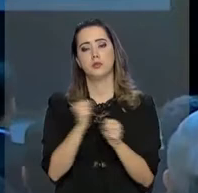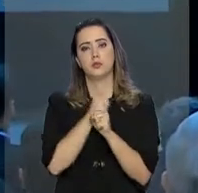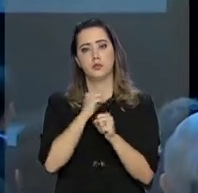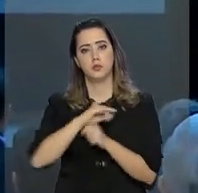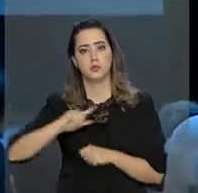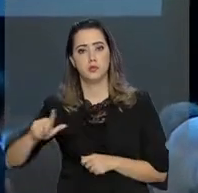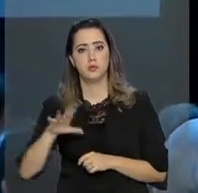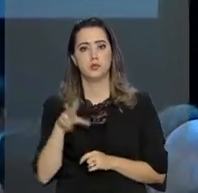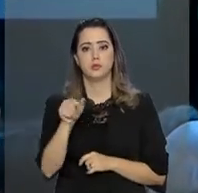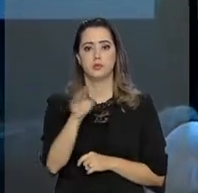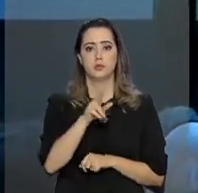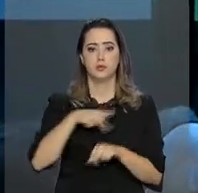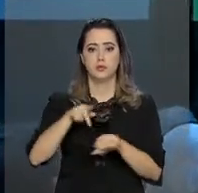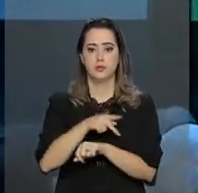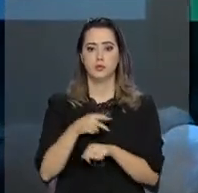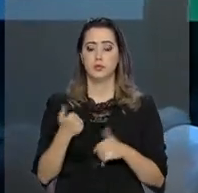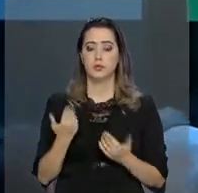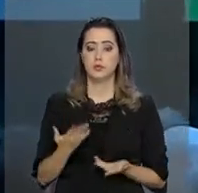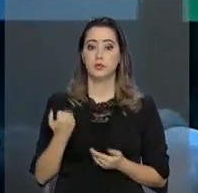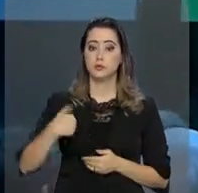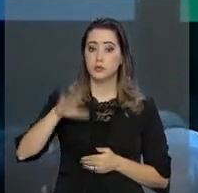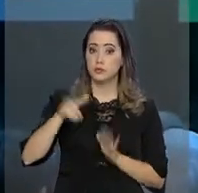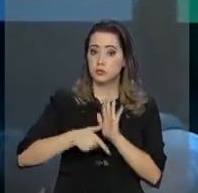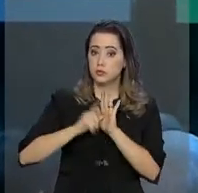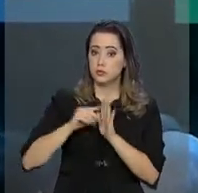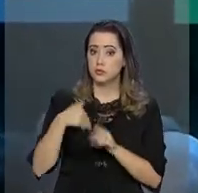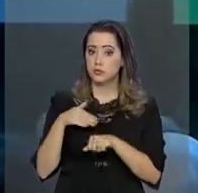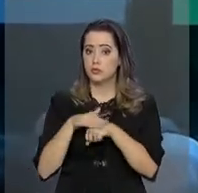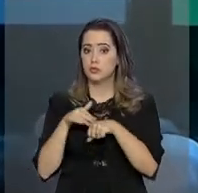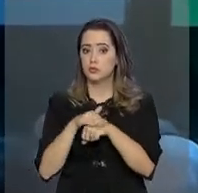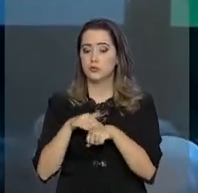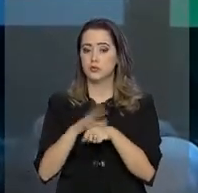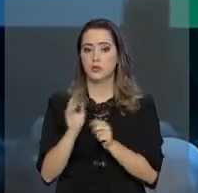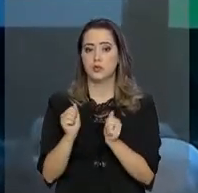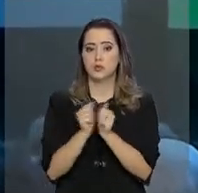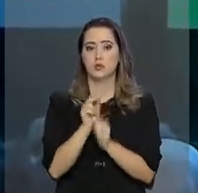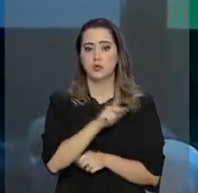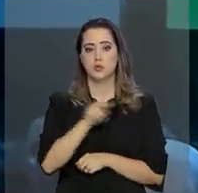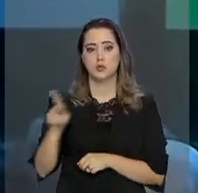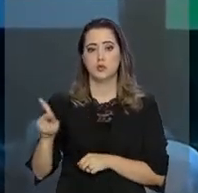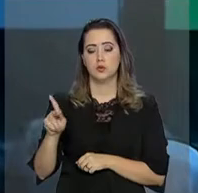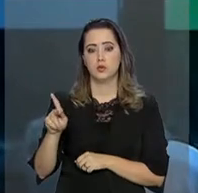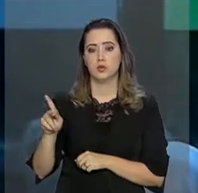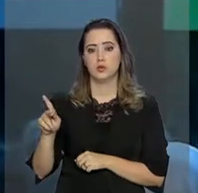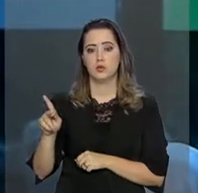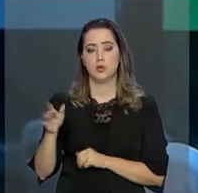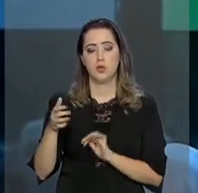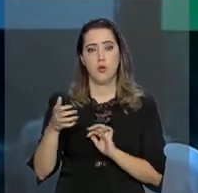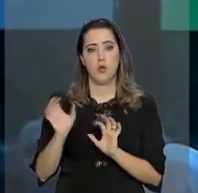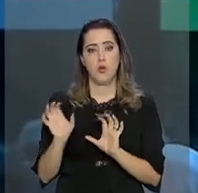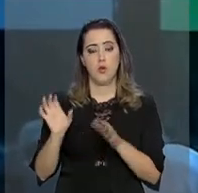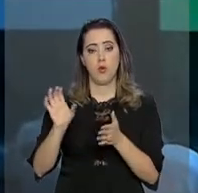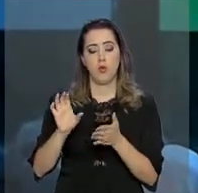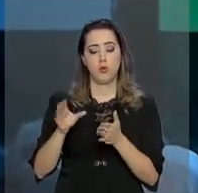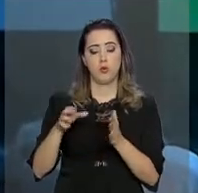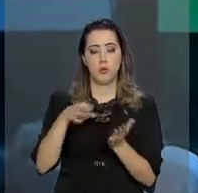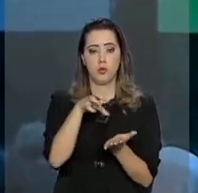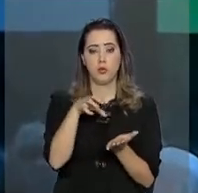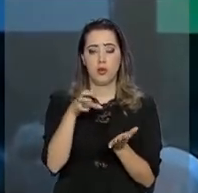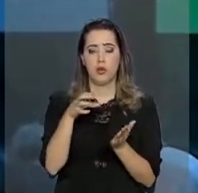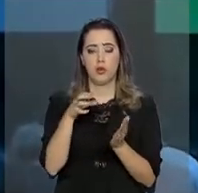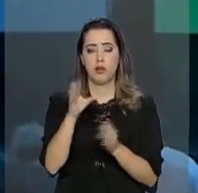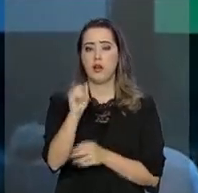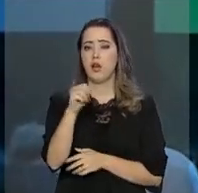em todo o país mais cedo eu conversei com o presidente da câmara brasileira da indústria da construção é